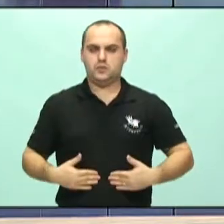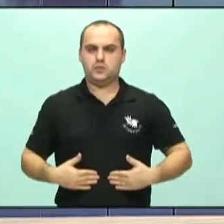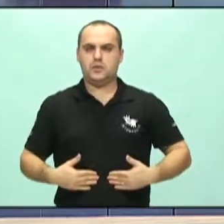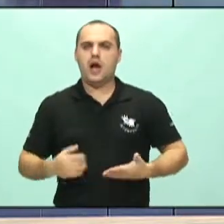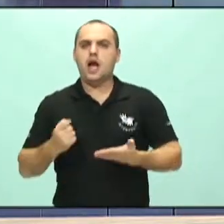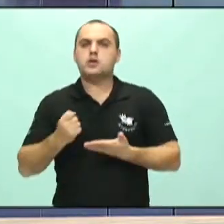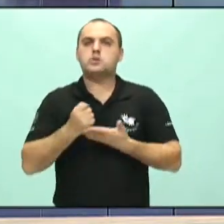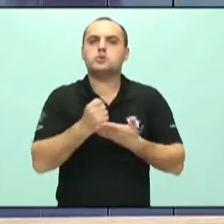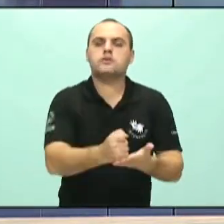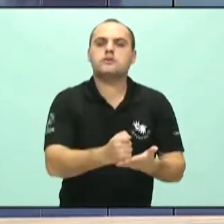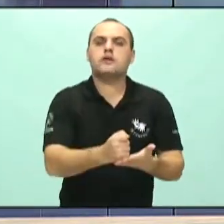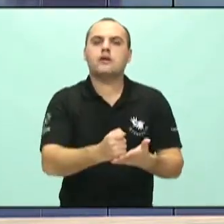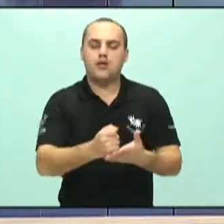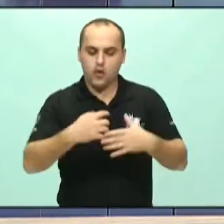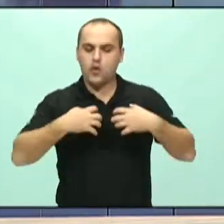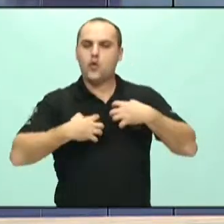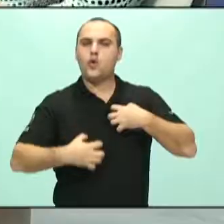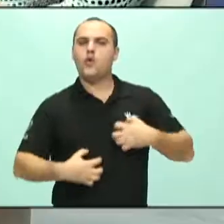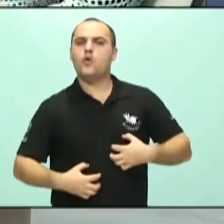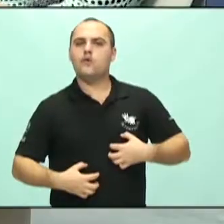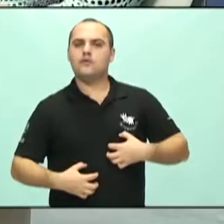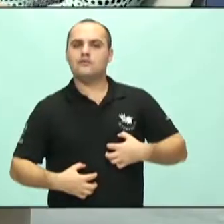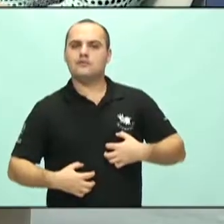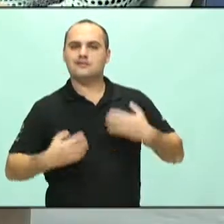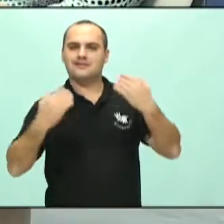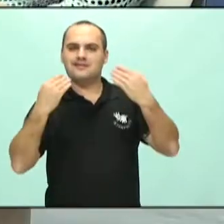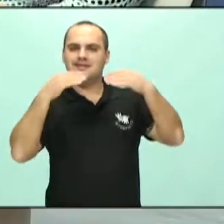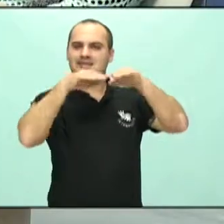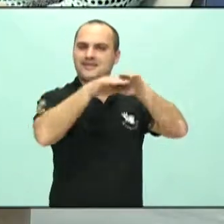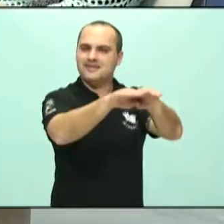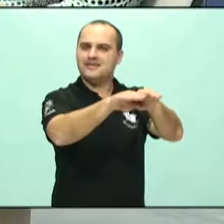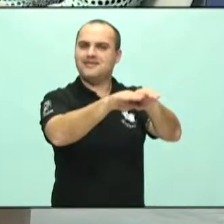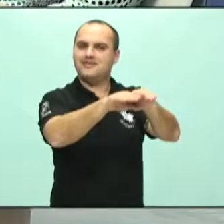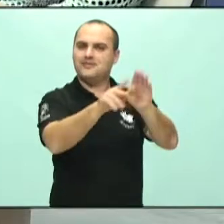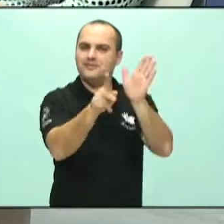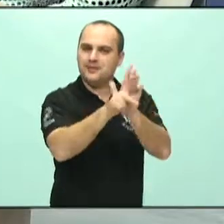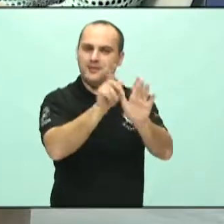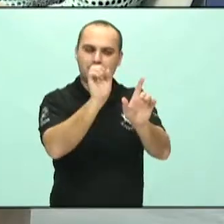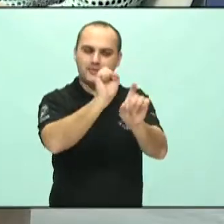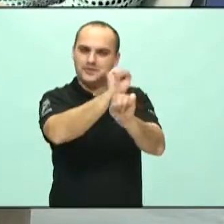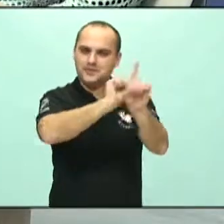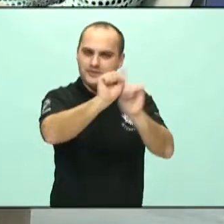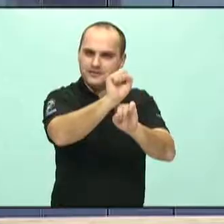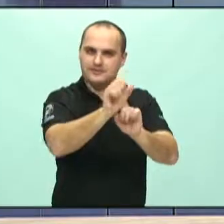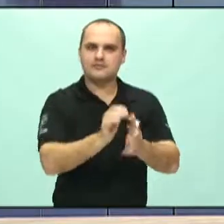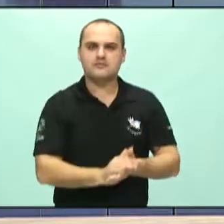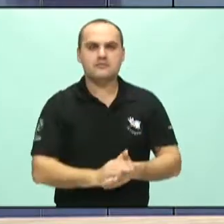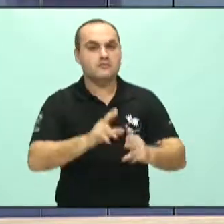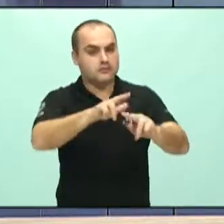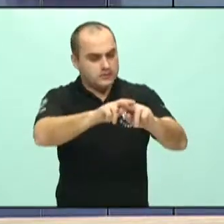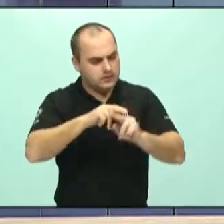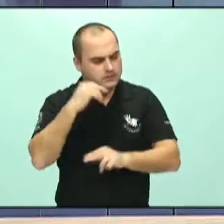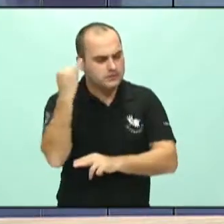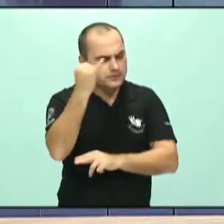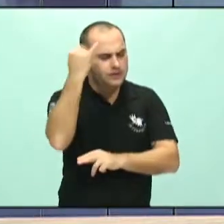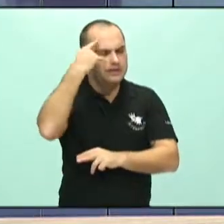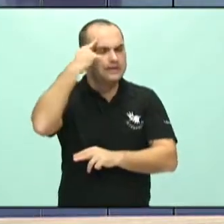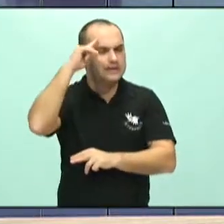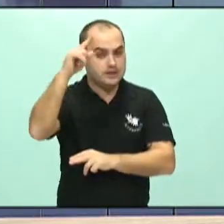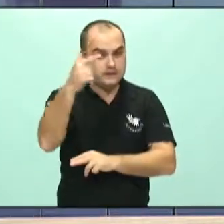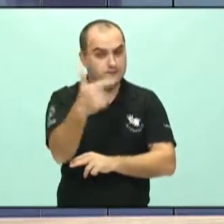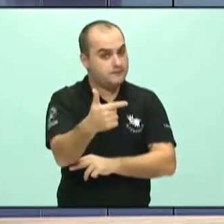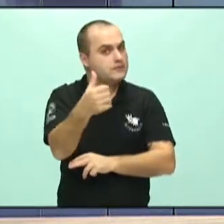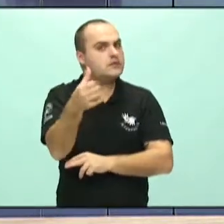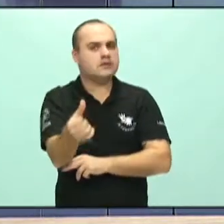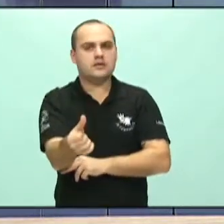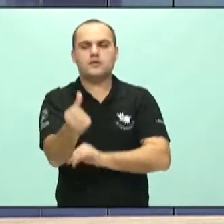nessa parte corpórea? Da inclusão dela dentro do contexto social. Então é muito importante no dia 26, né, Ana?